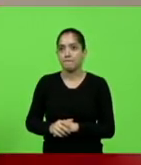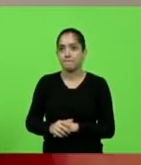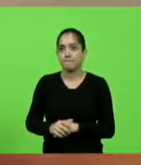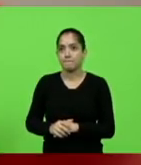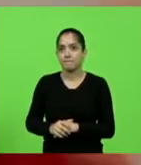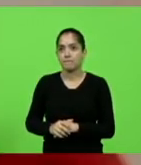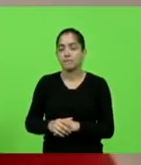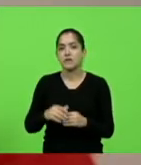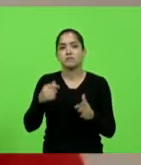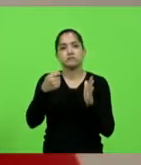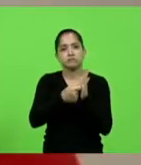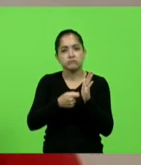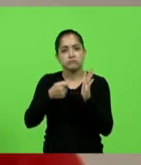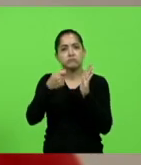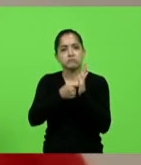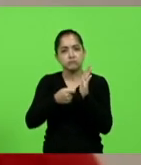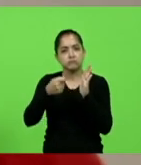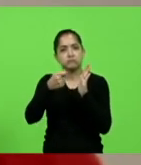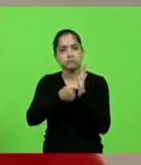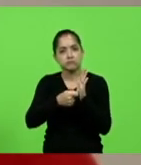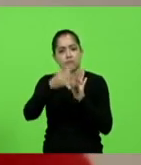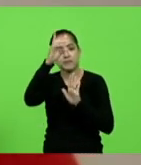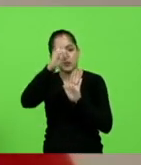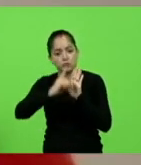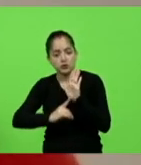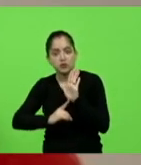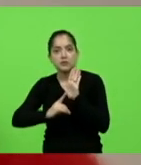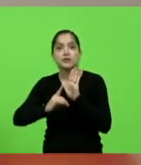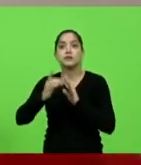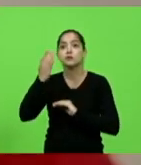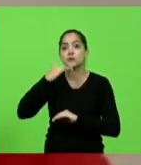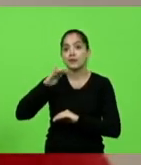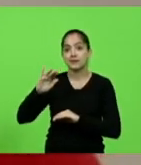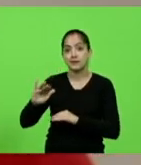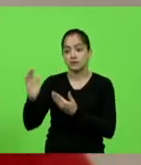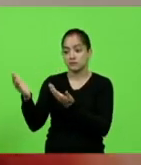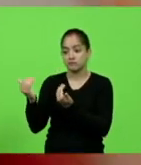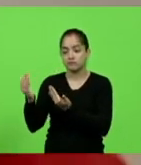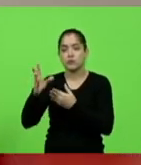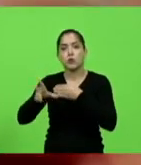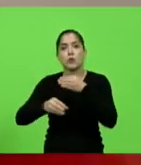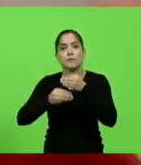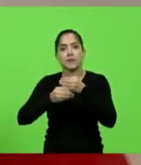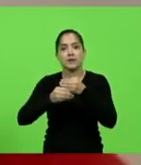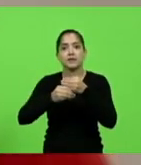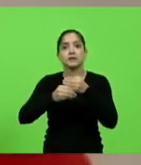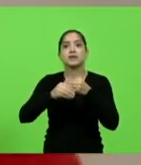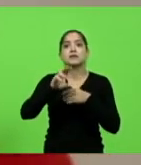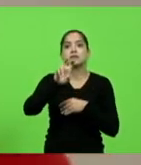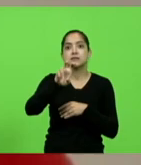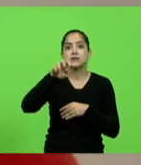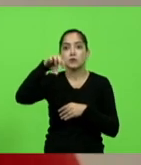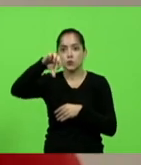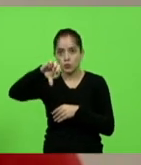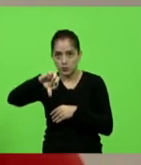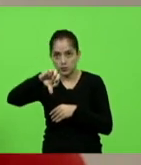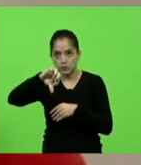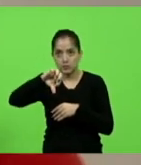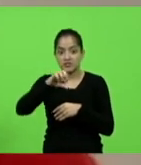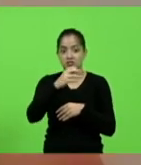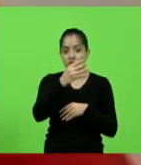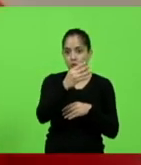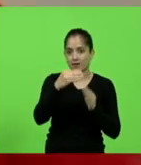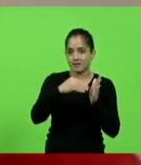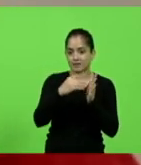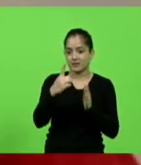Tanta luta, tanta conquista pelo direito da criança e do adolescente, com a emenda 59 colocando o direito de 4 a 17 anos de idade,